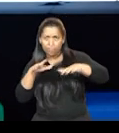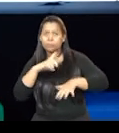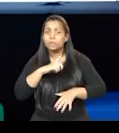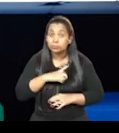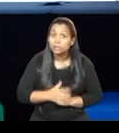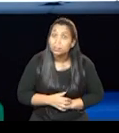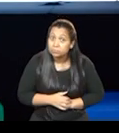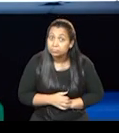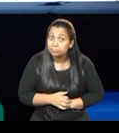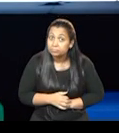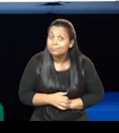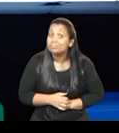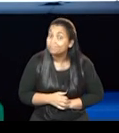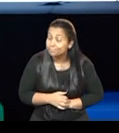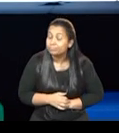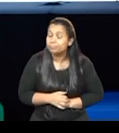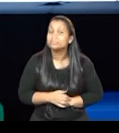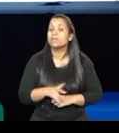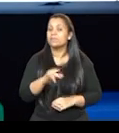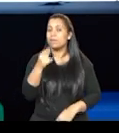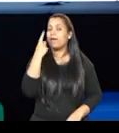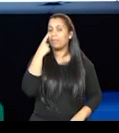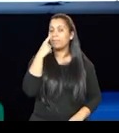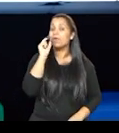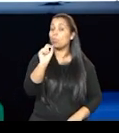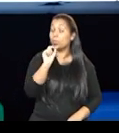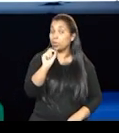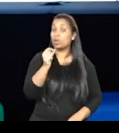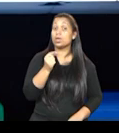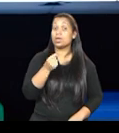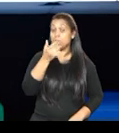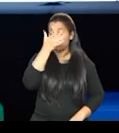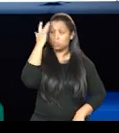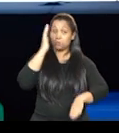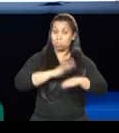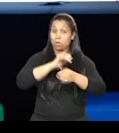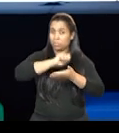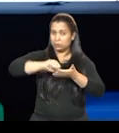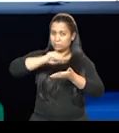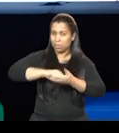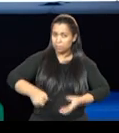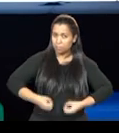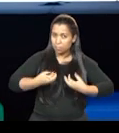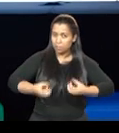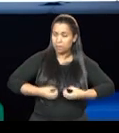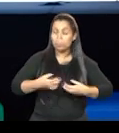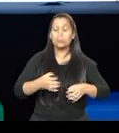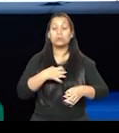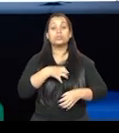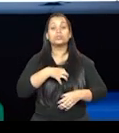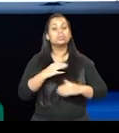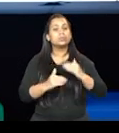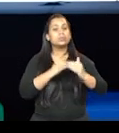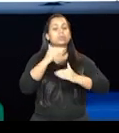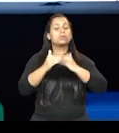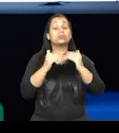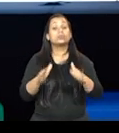é. Você verá que os poetas conseguem fazer com que a forma que constrói